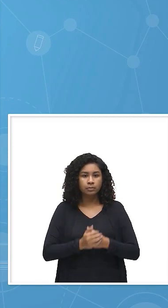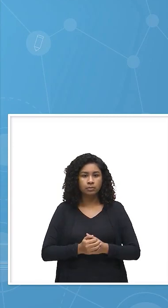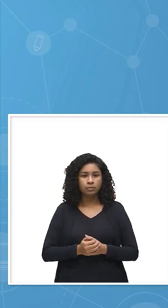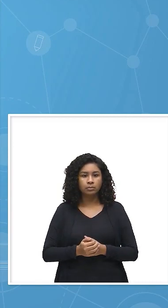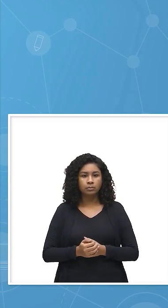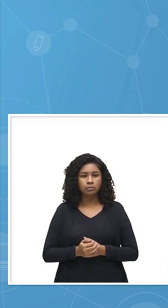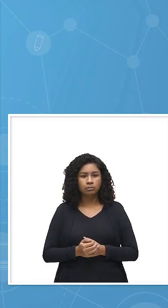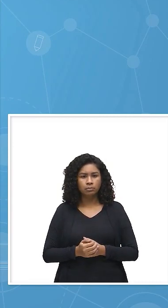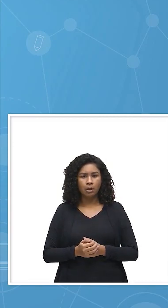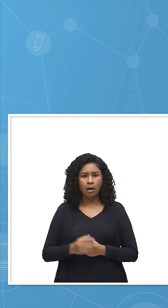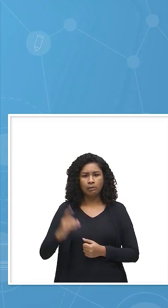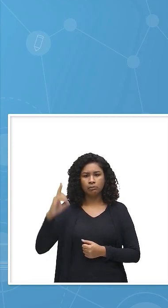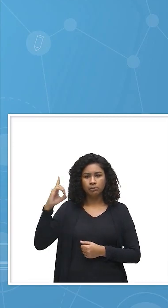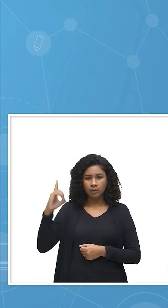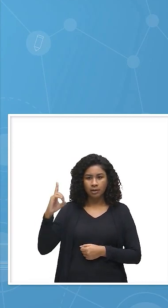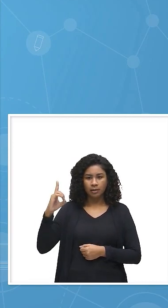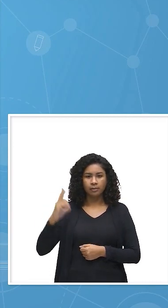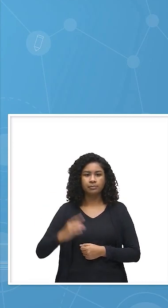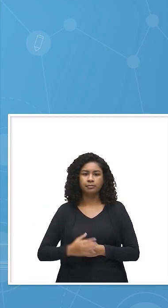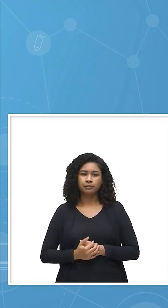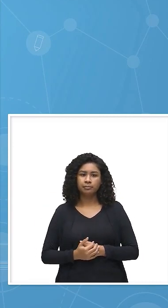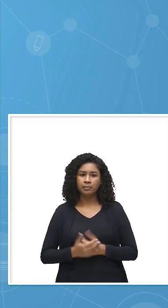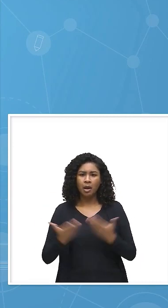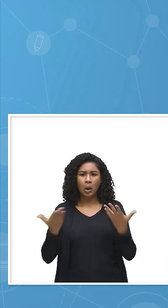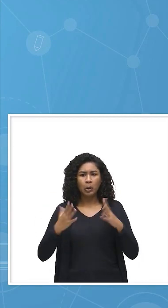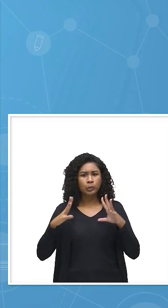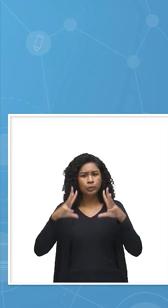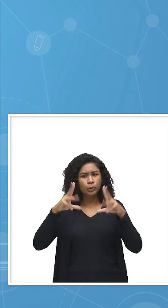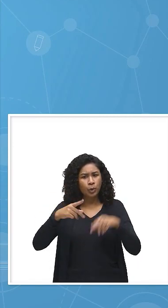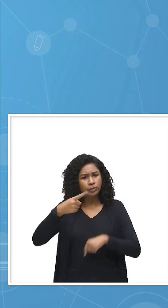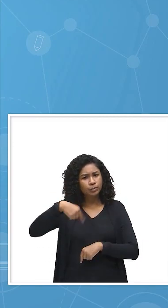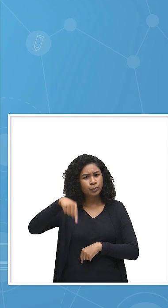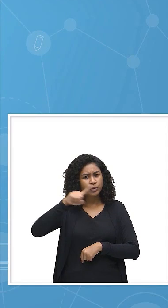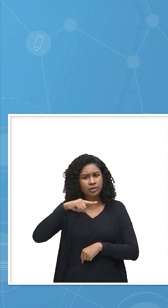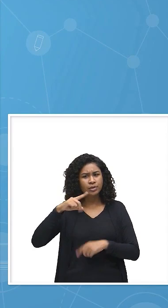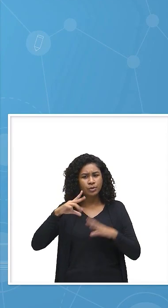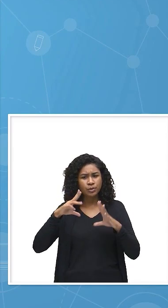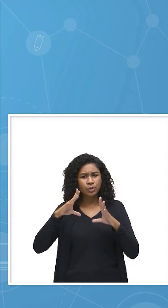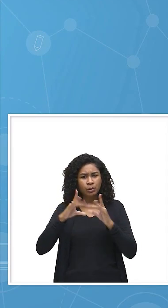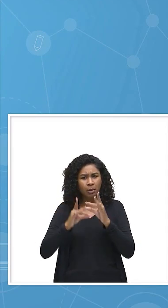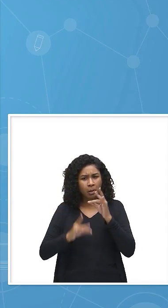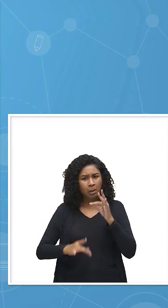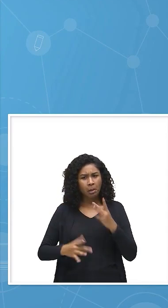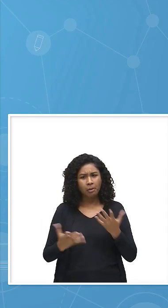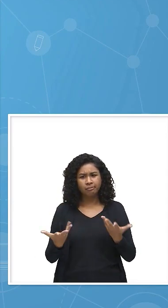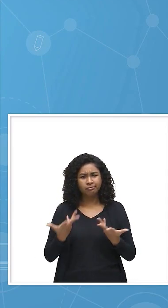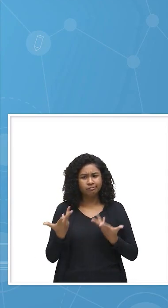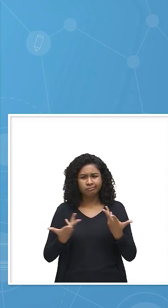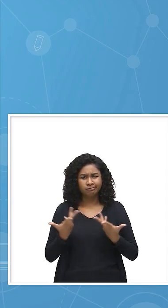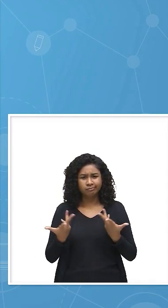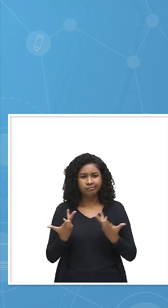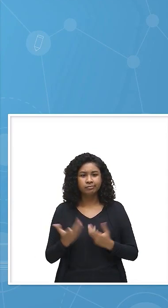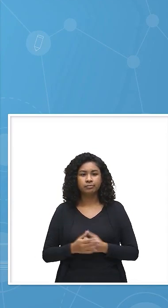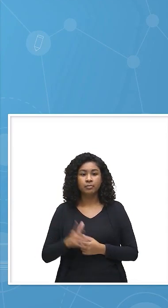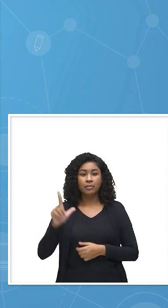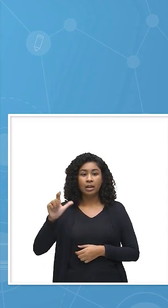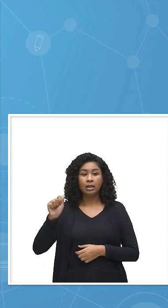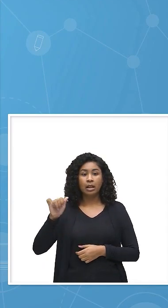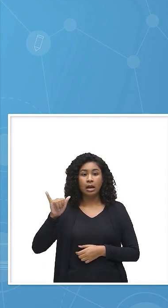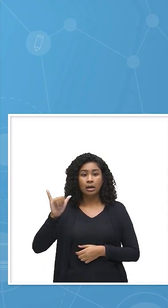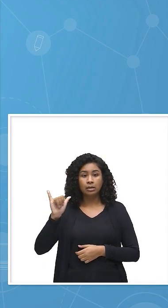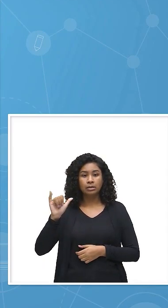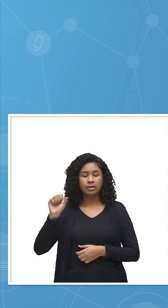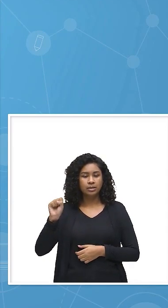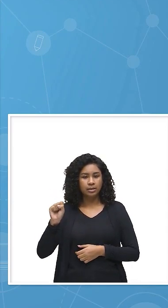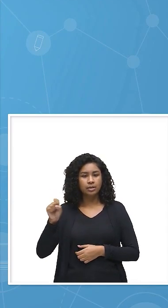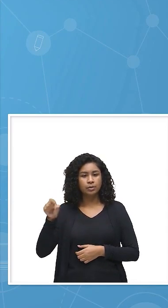agora apareceram todas as alternativas aqui, né? A Laís diz que é a C. A C tá ganhando.